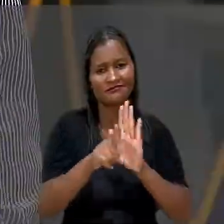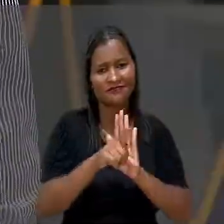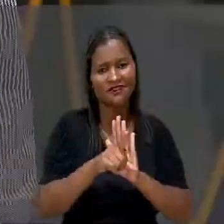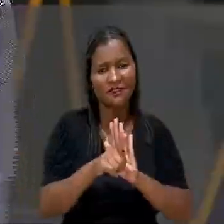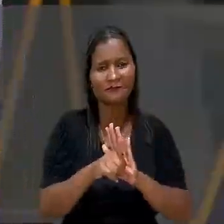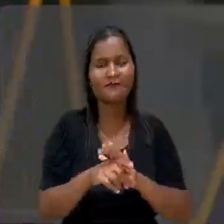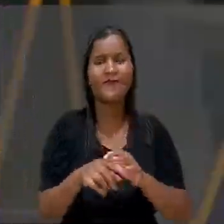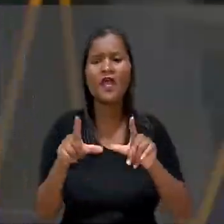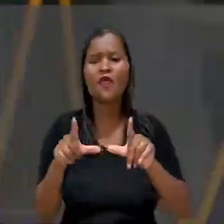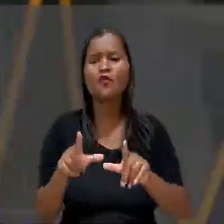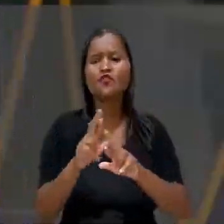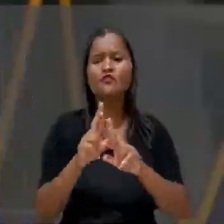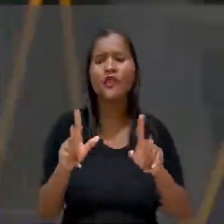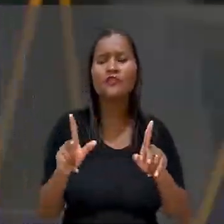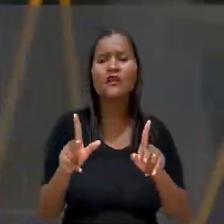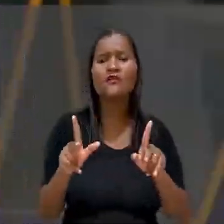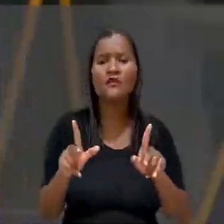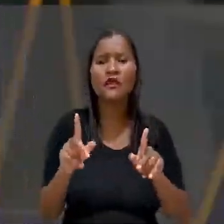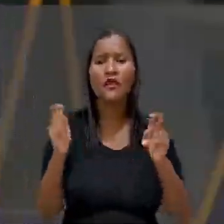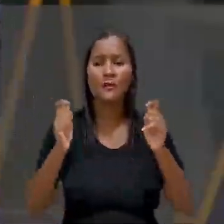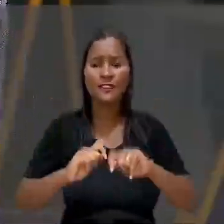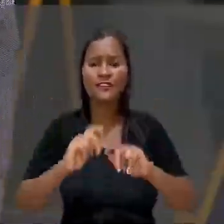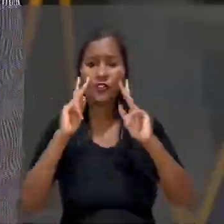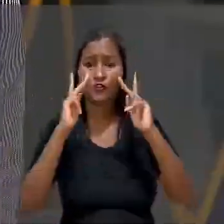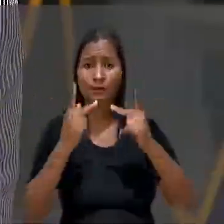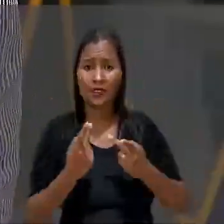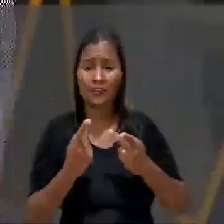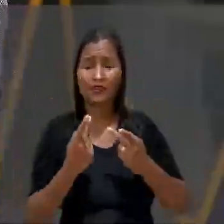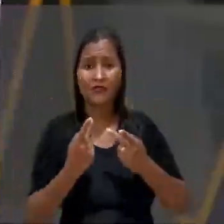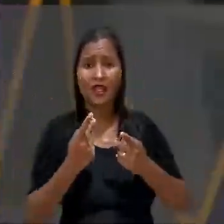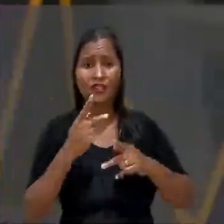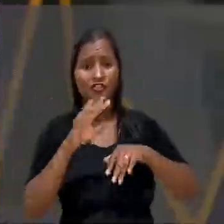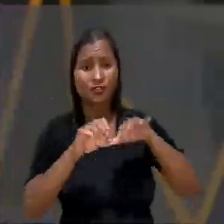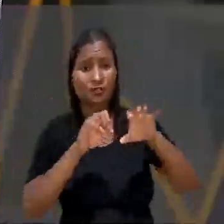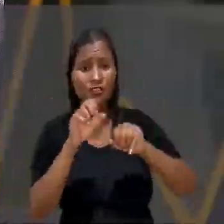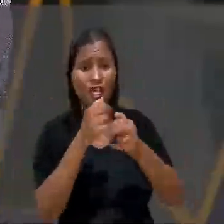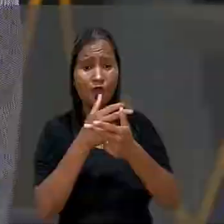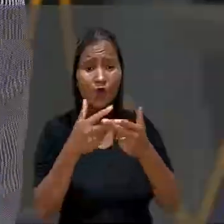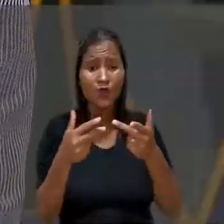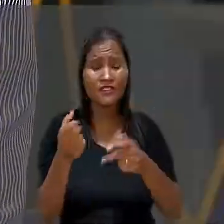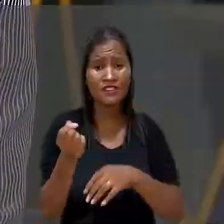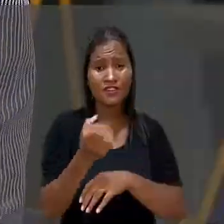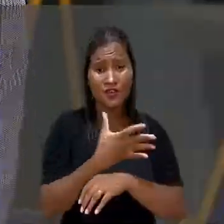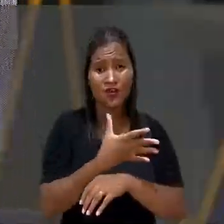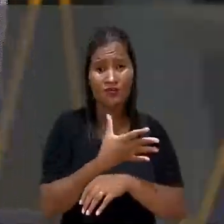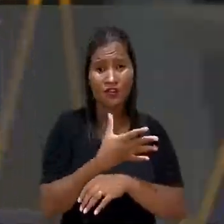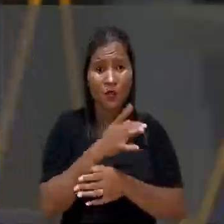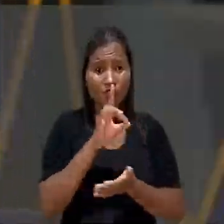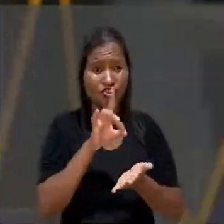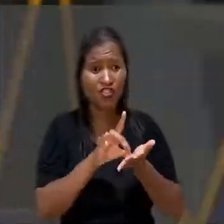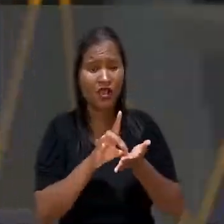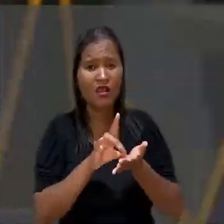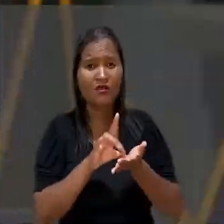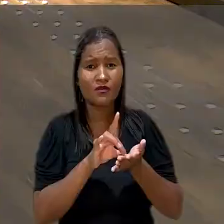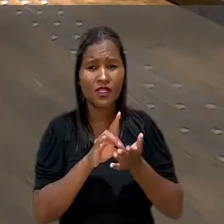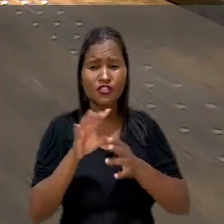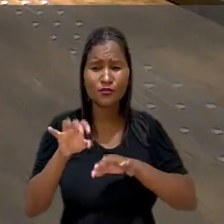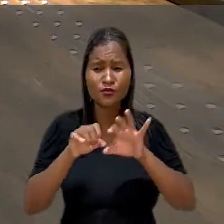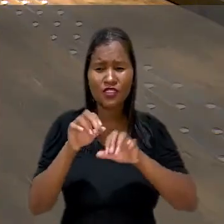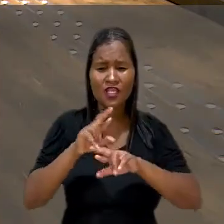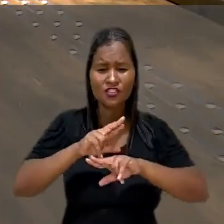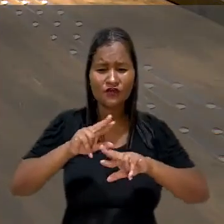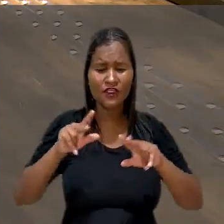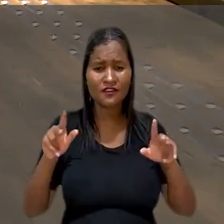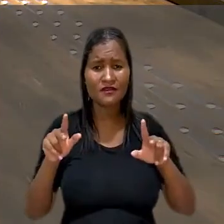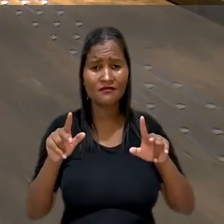o diferencial? A capacidade humana de buscar o novo, de buscar o original, de buscar a diferenciação. Quanto